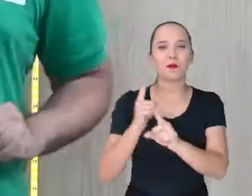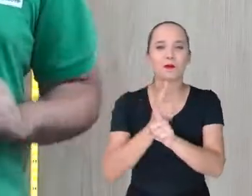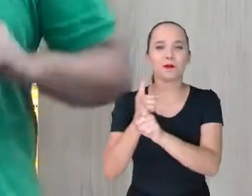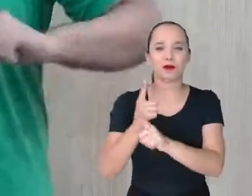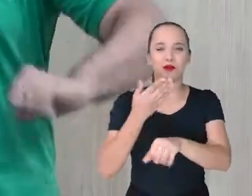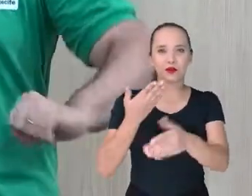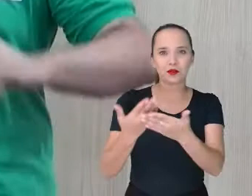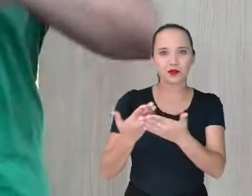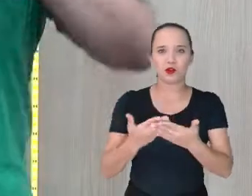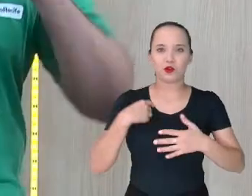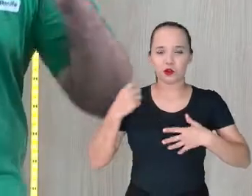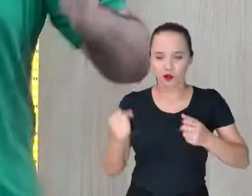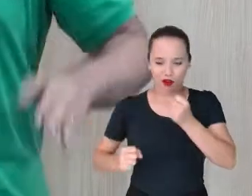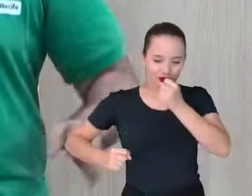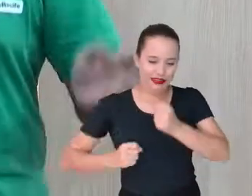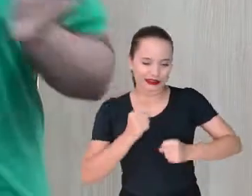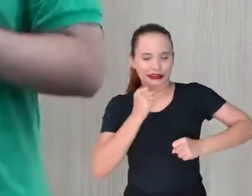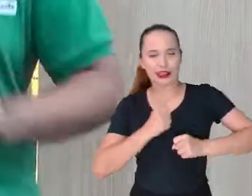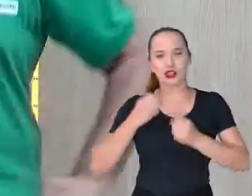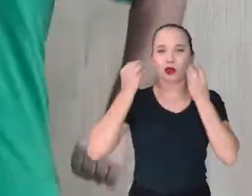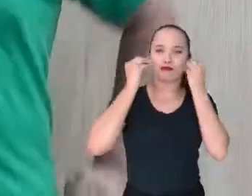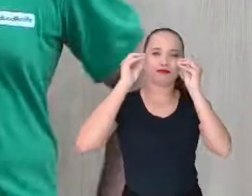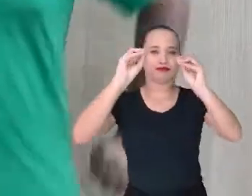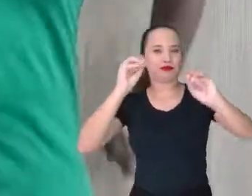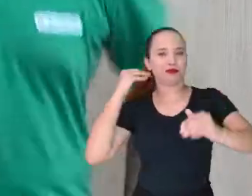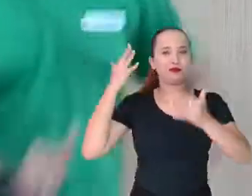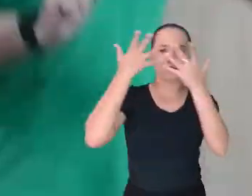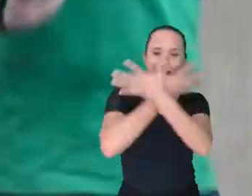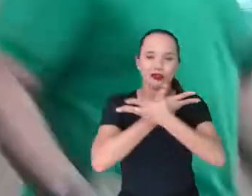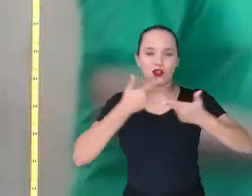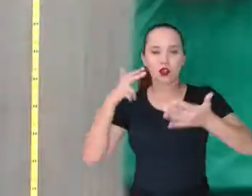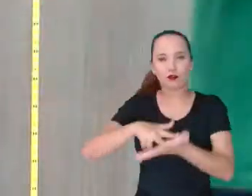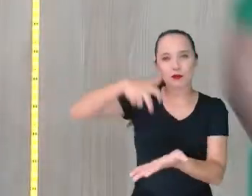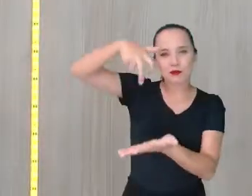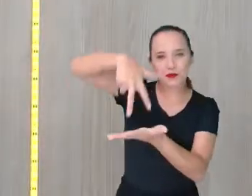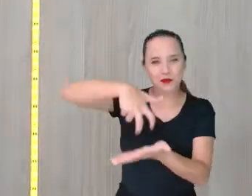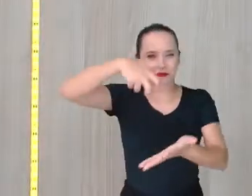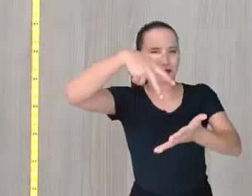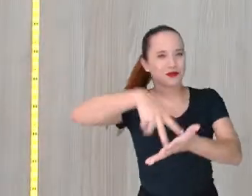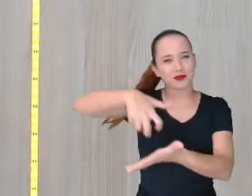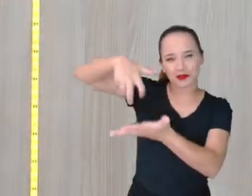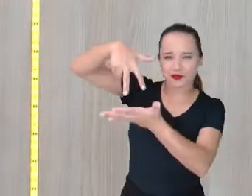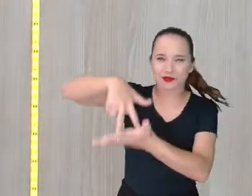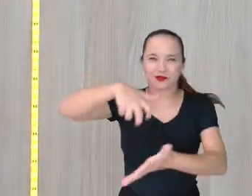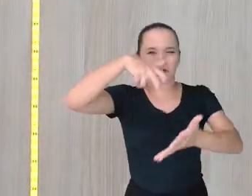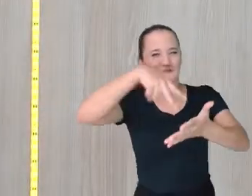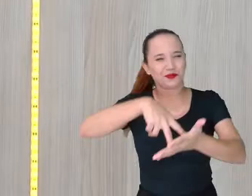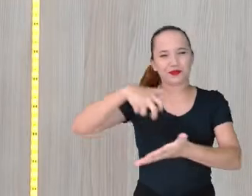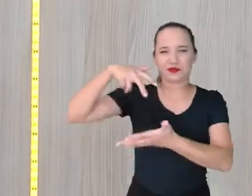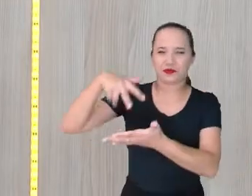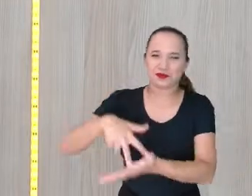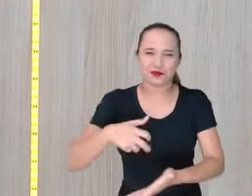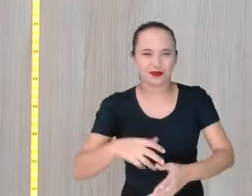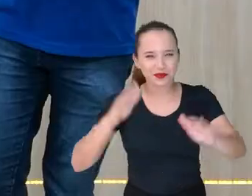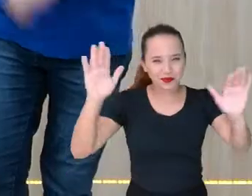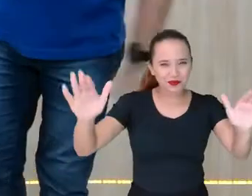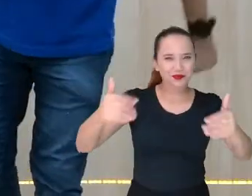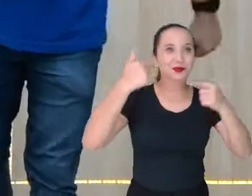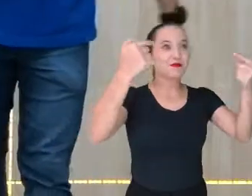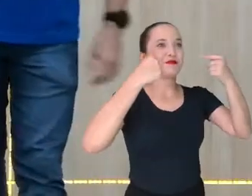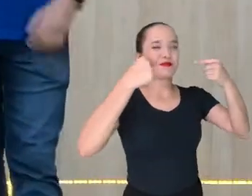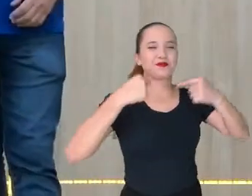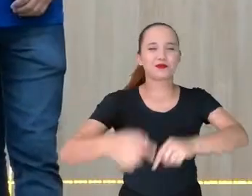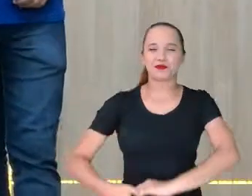aqui empolgado, hein, professor? É? Beijo do Rostinho Lindo. Vamos pular aqui, ó. Sim. Vamos pular! Vamos pular, vamos pular, vamos pular! Corta pra mim,